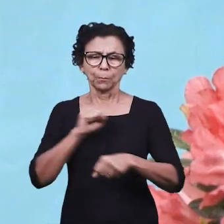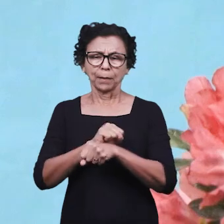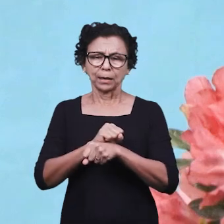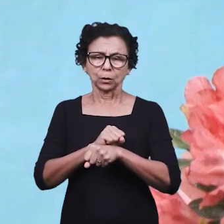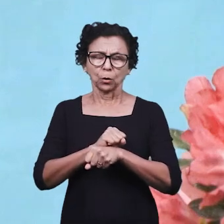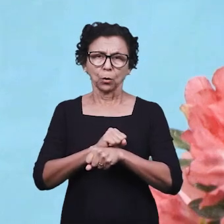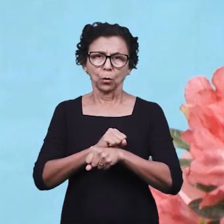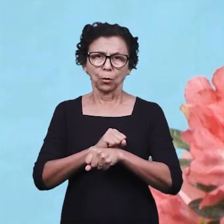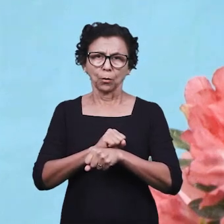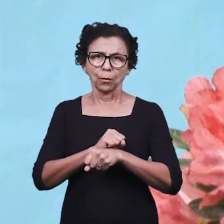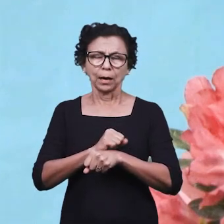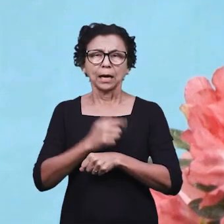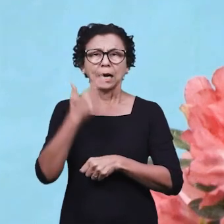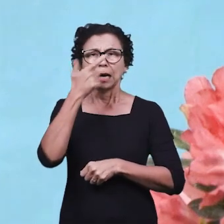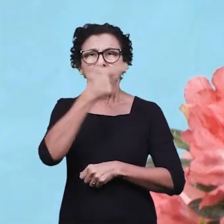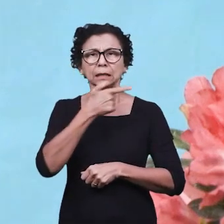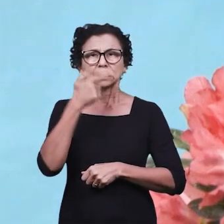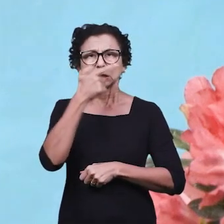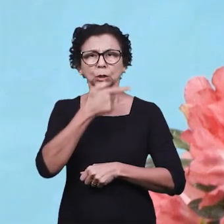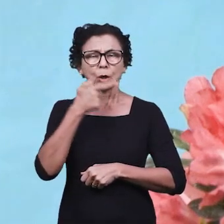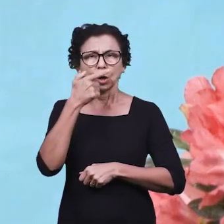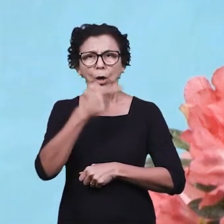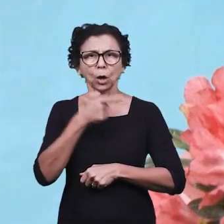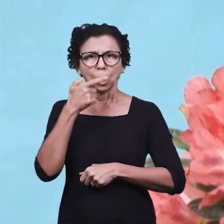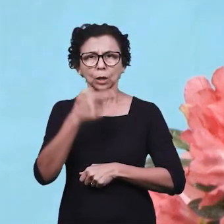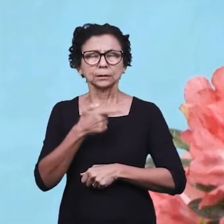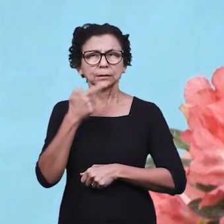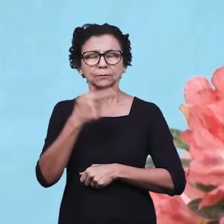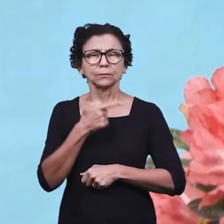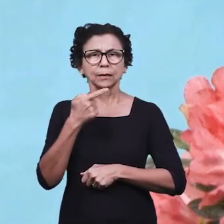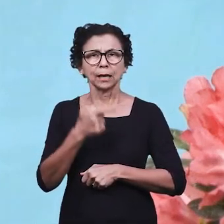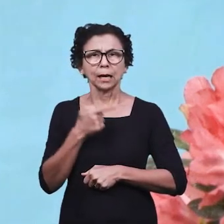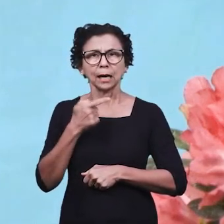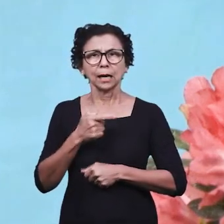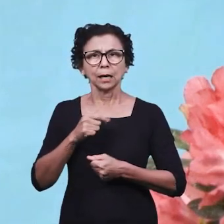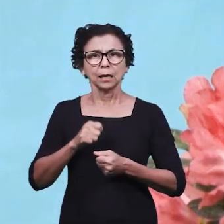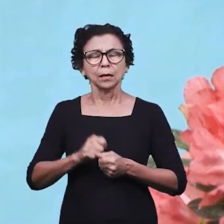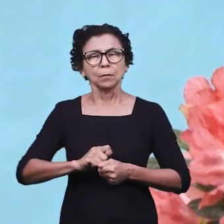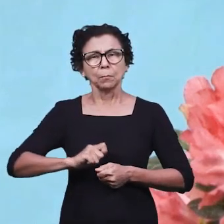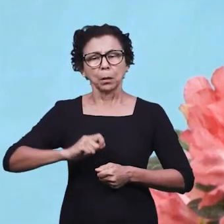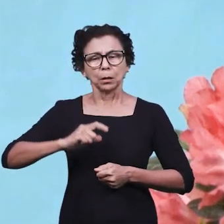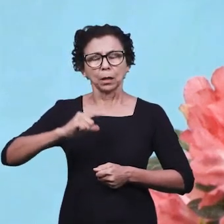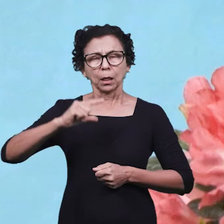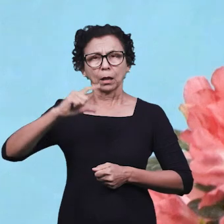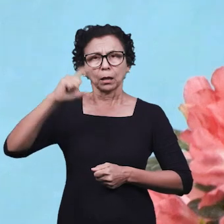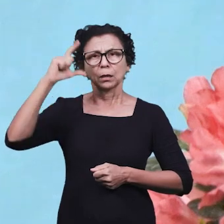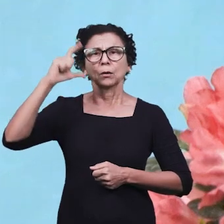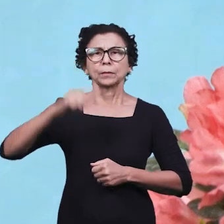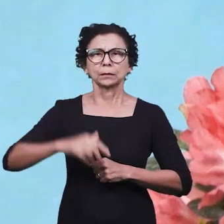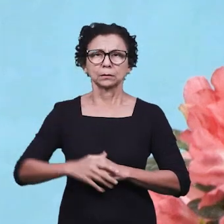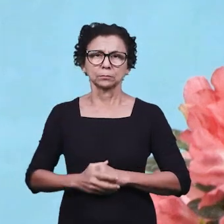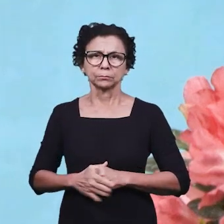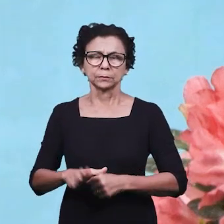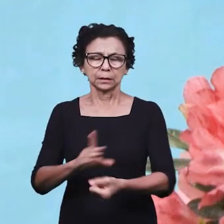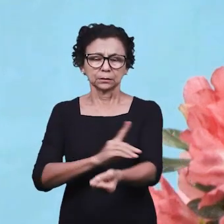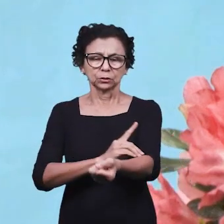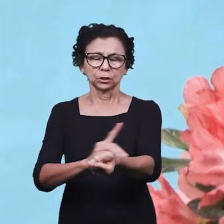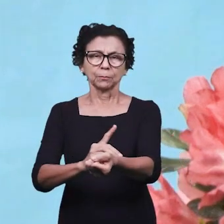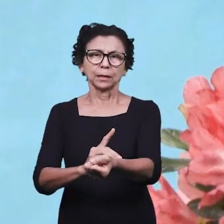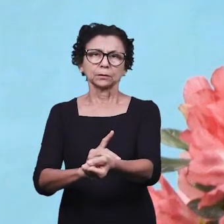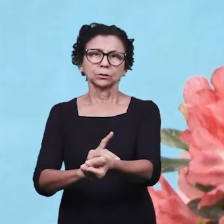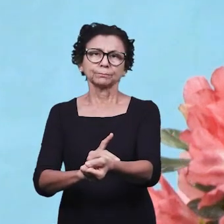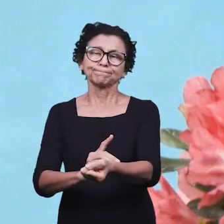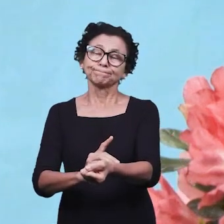acúmulo de glicose no meu sangue, elevando assim meus níveis de glicemia, desenvolvendo a diabetes.